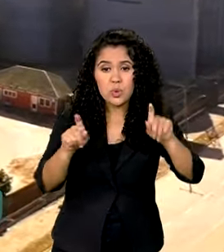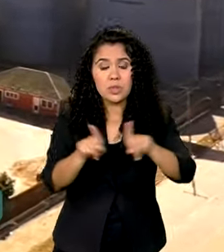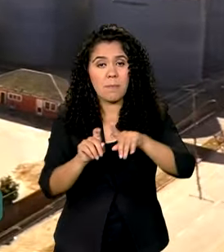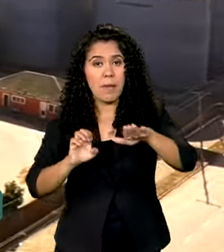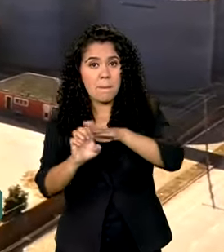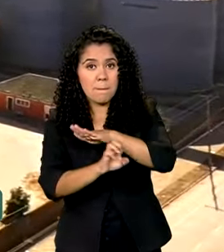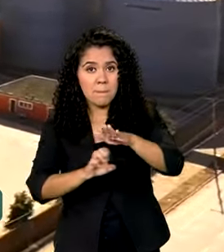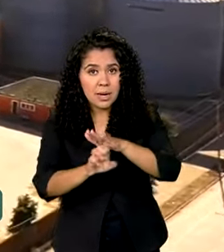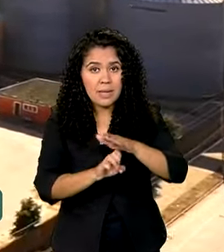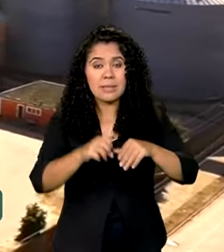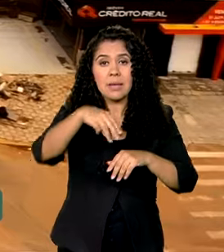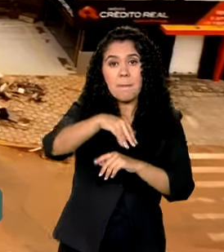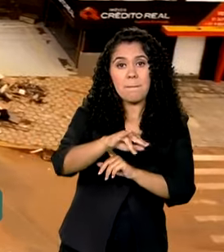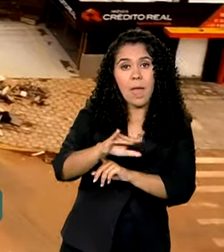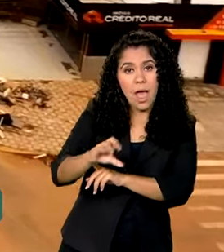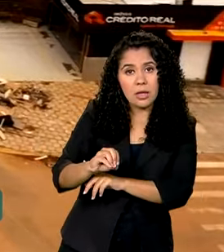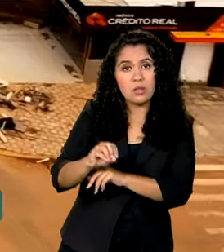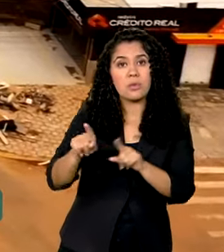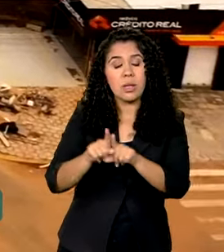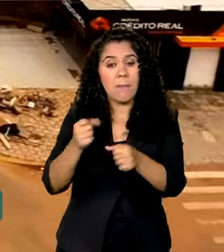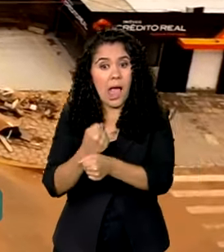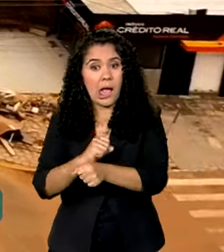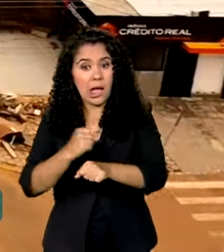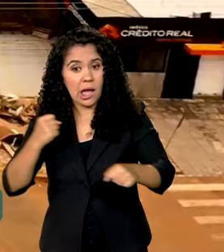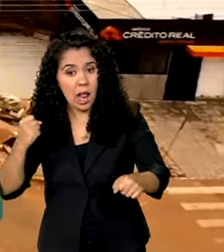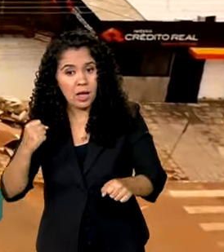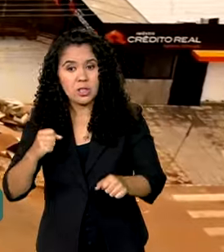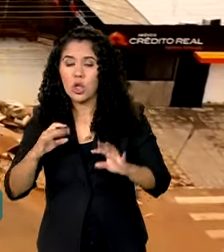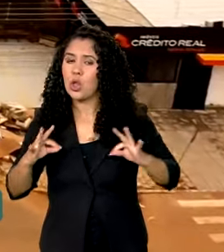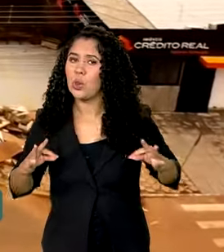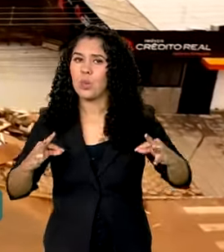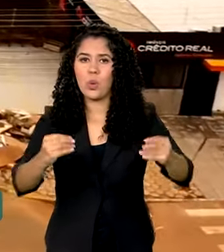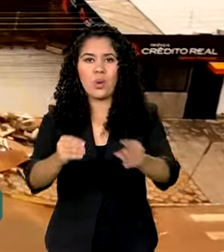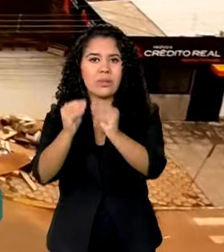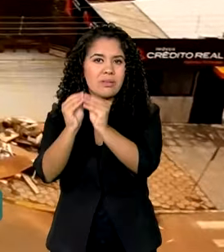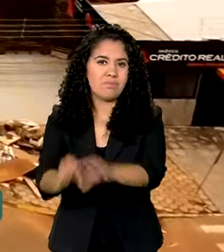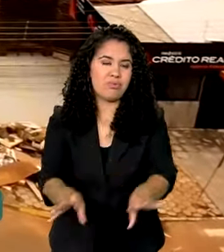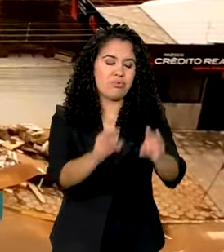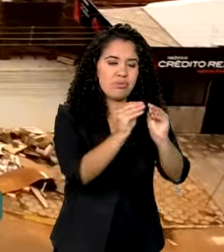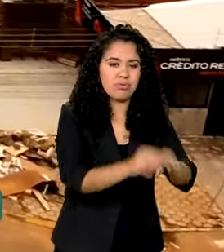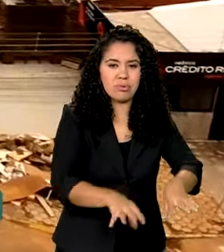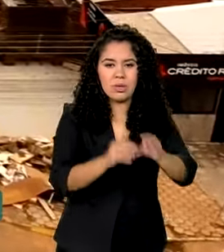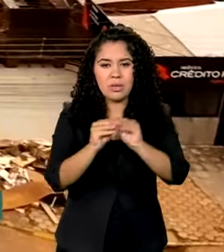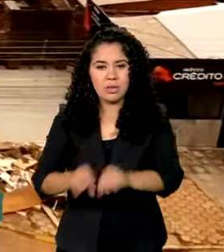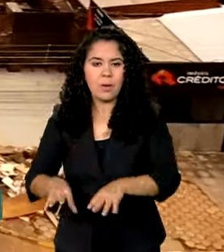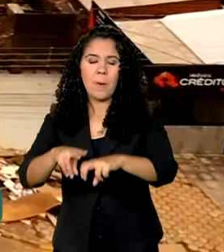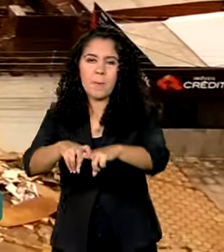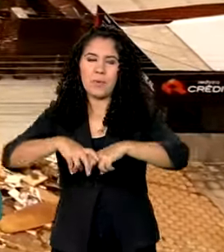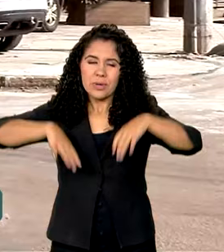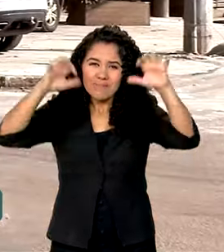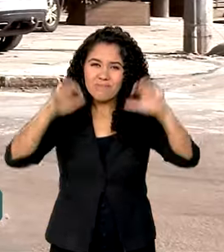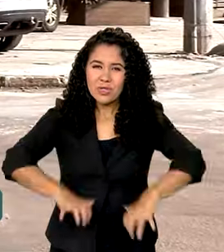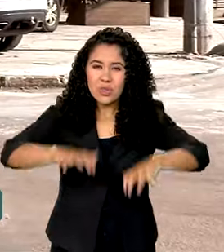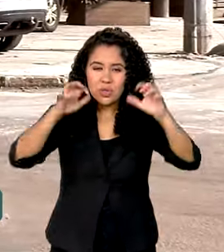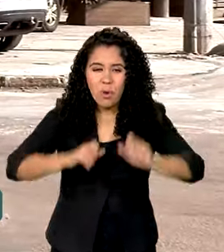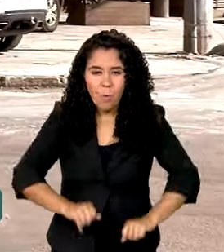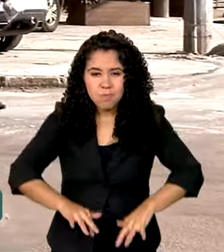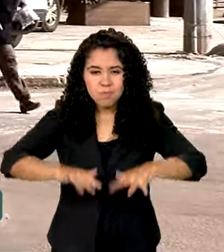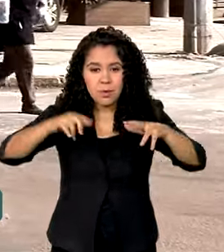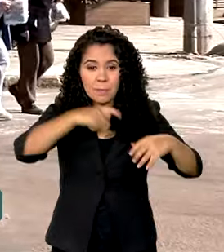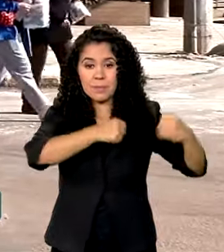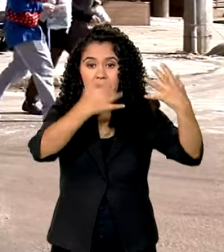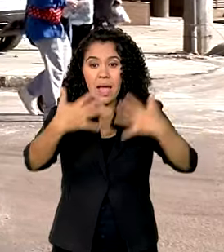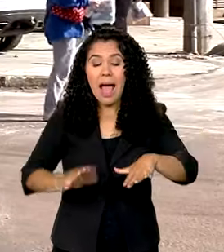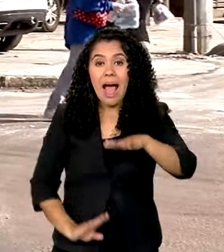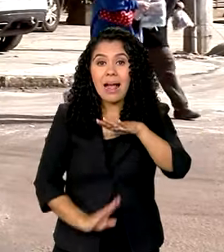médio e grande porte. Todas foram atingidas, de alguma maneira, pelas enchentes. Até 15 bilhões